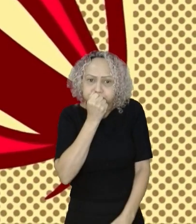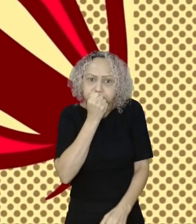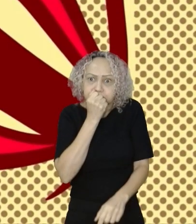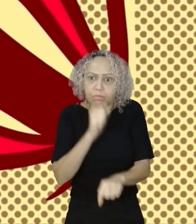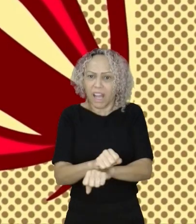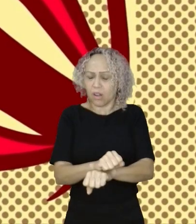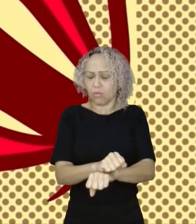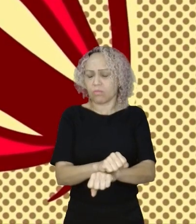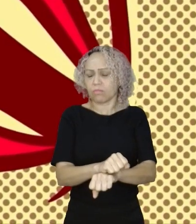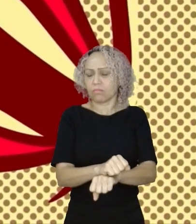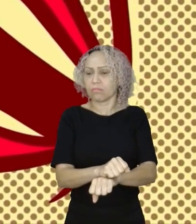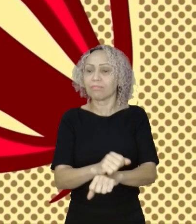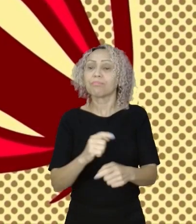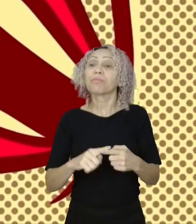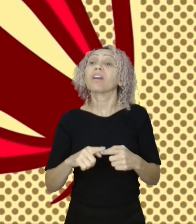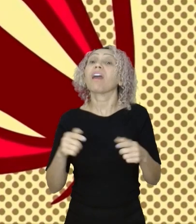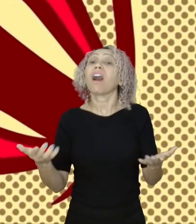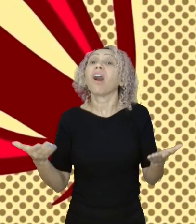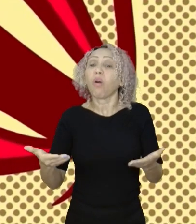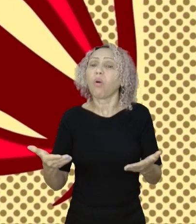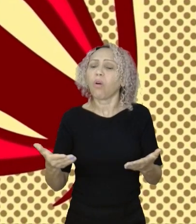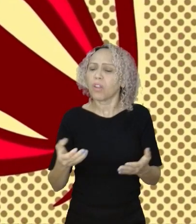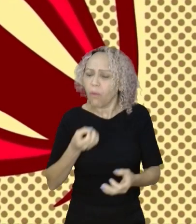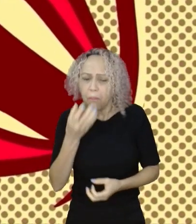agora eu vou falar.